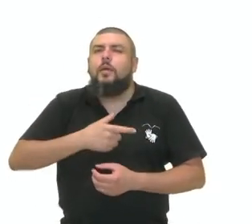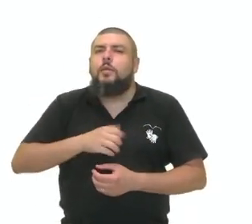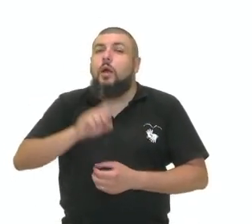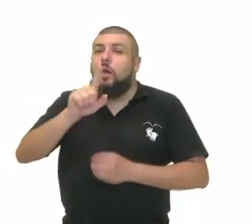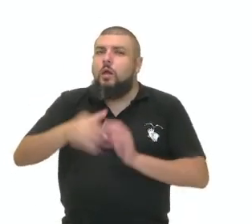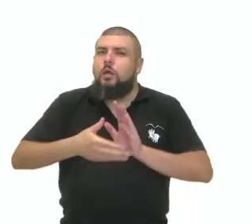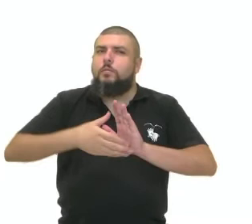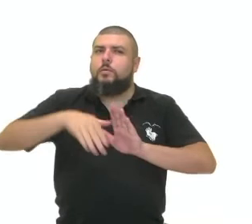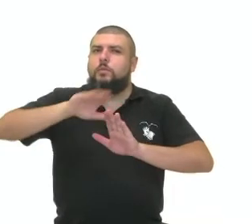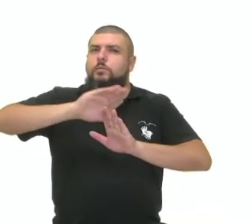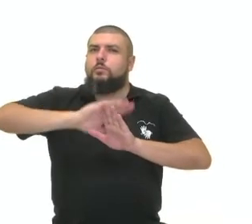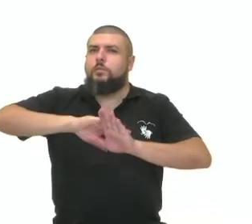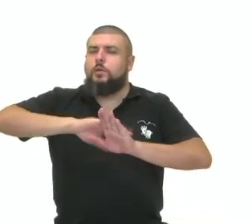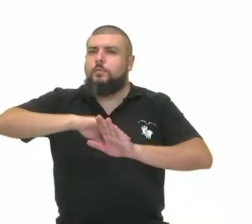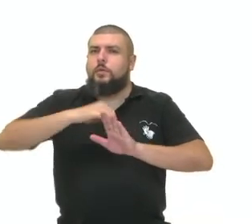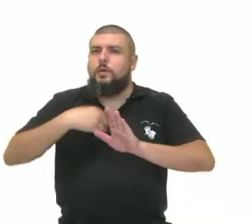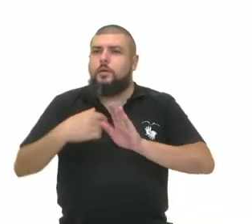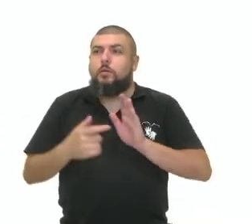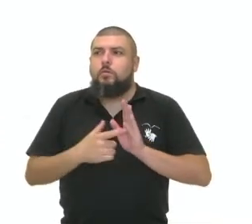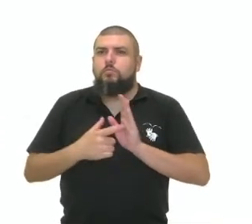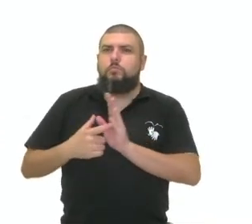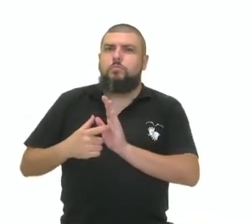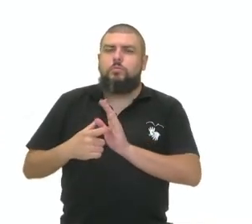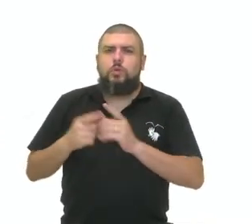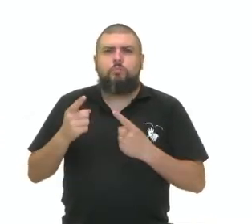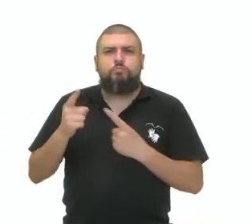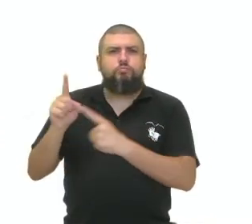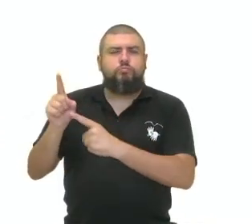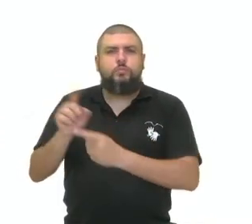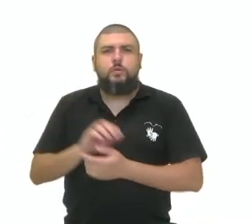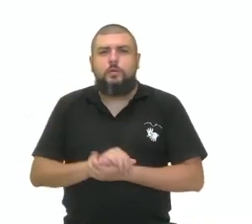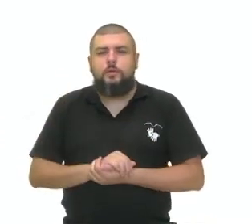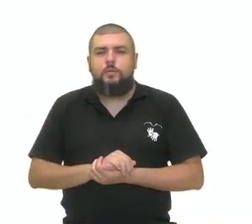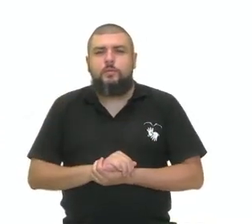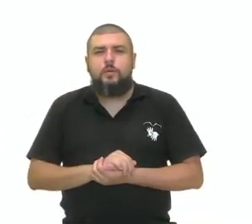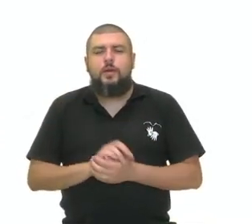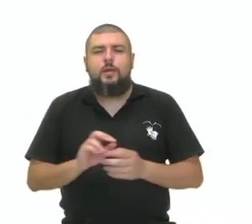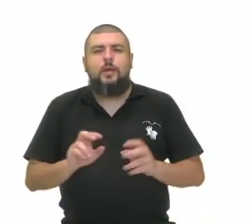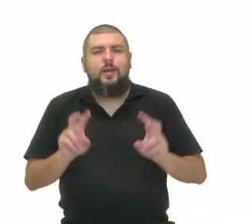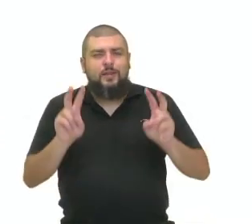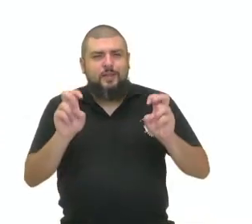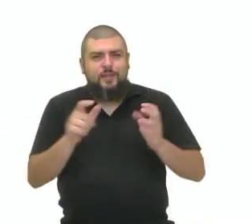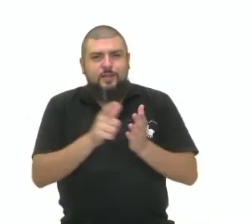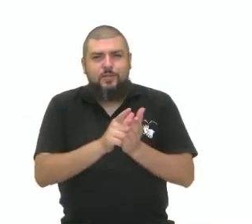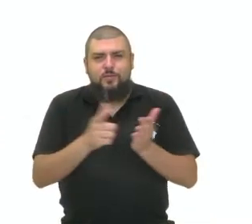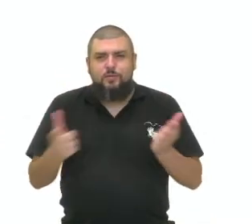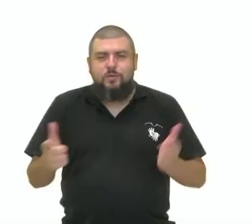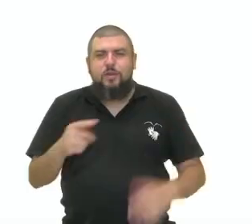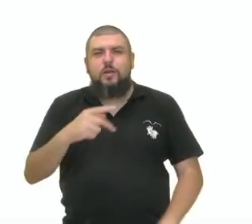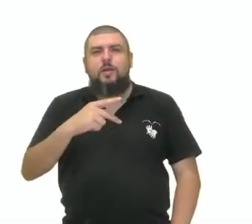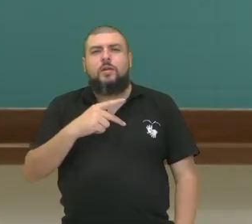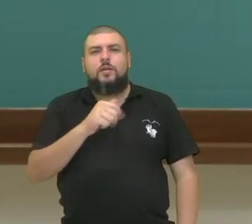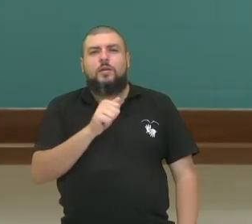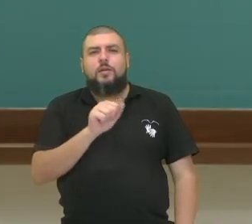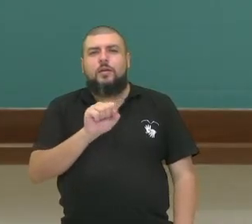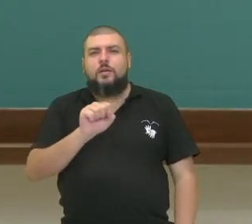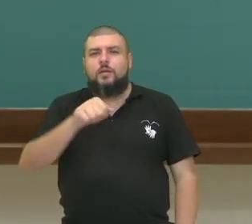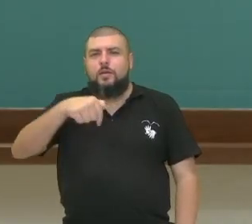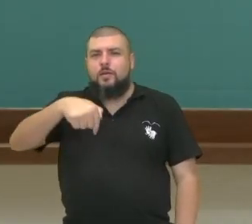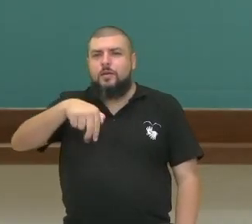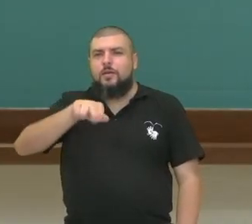aqui uma imagem do clássico jornal de Zeraldo, o Pasquim, que se usava justamente isso, de cartoons, de